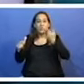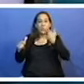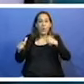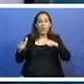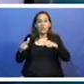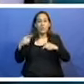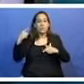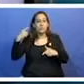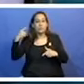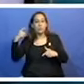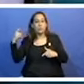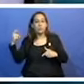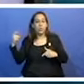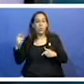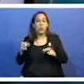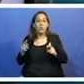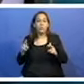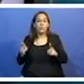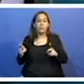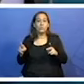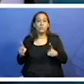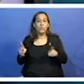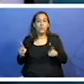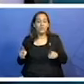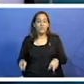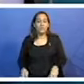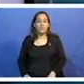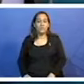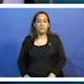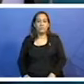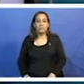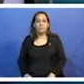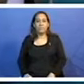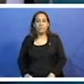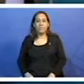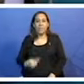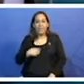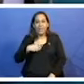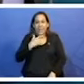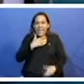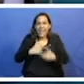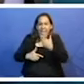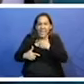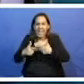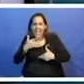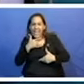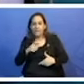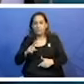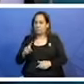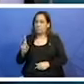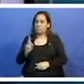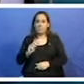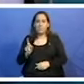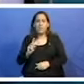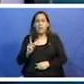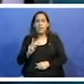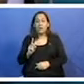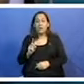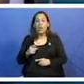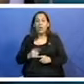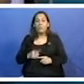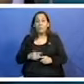diferente. Né? Algumas letrinhas ele pronuncia de um jeito diferente. Aí eu fico rindo dele? Não, porque se